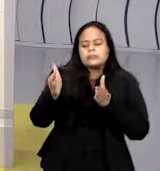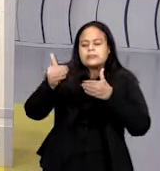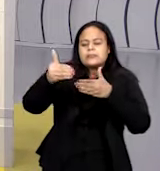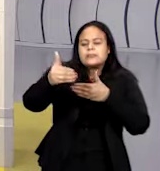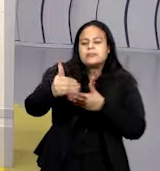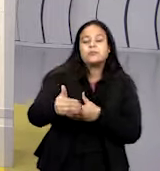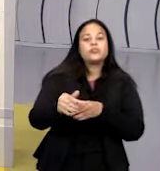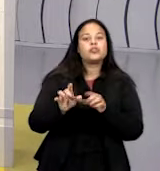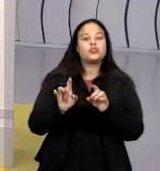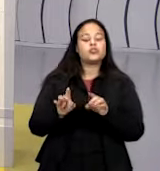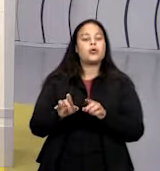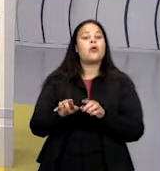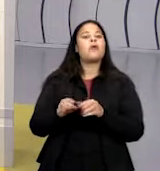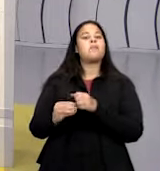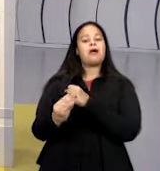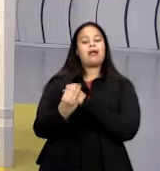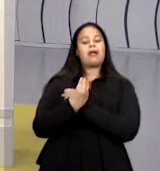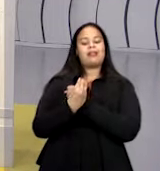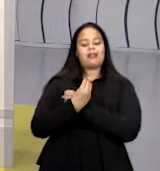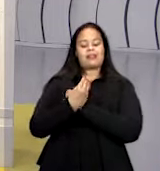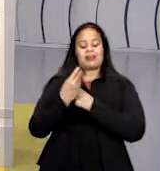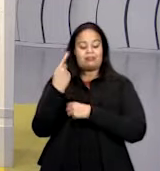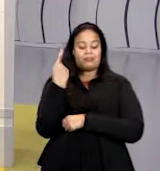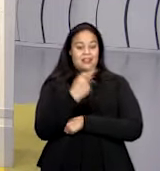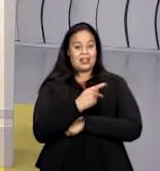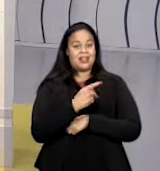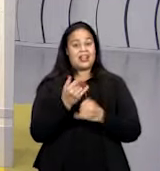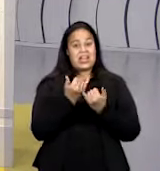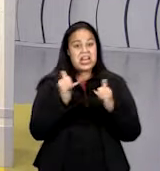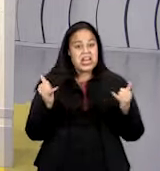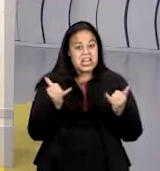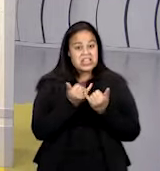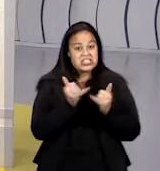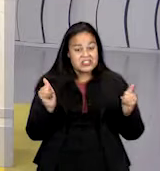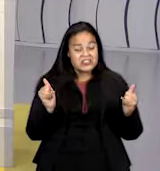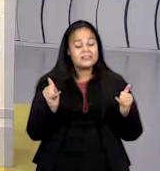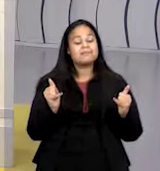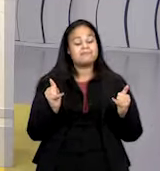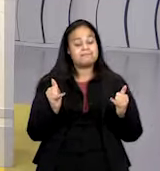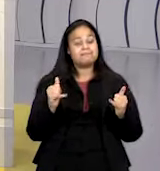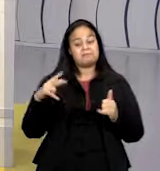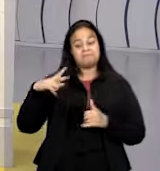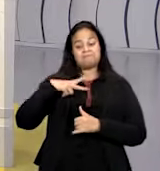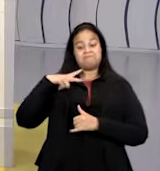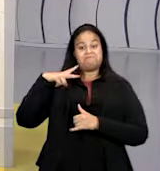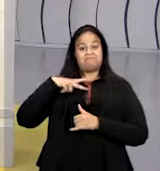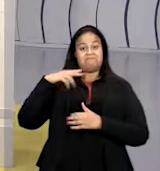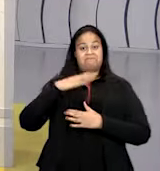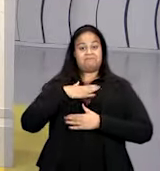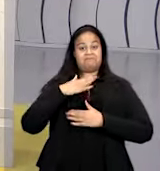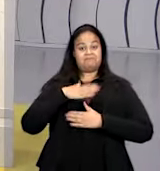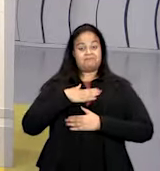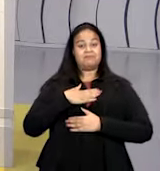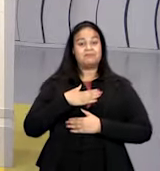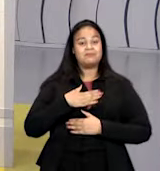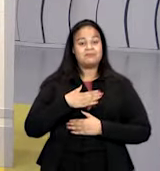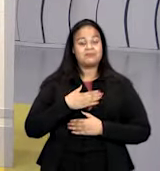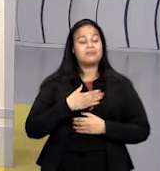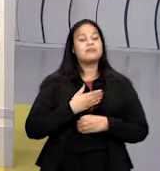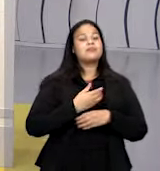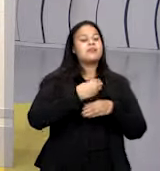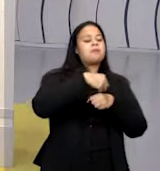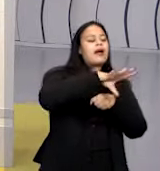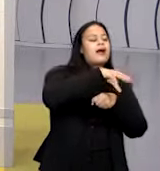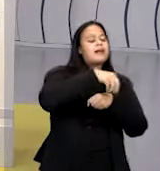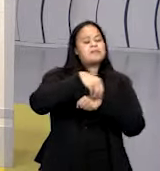suas necessidades. Pode ser produção de energia elétrica, pode ser redistribuição dessa água para outros lugares.